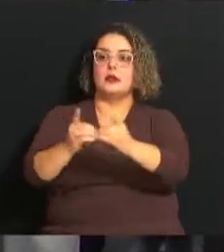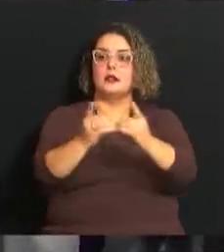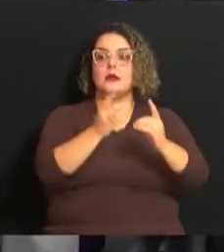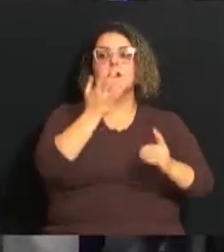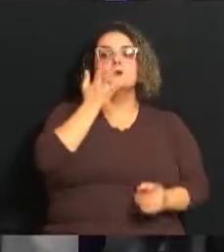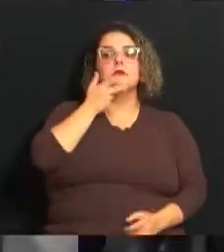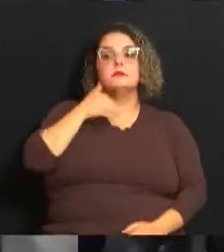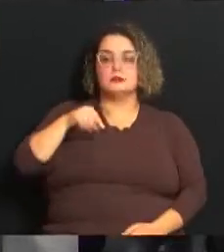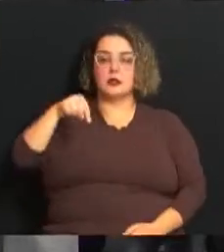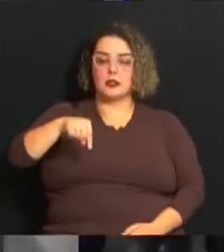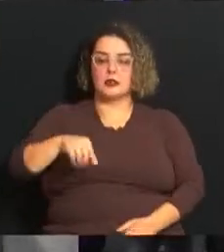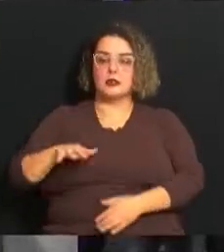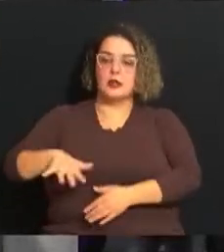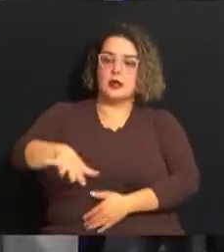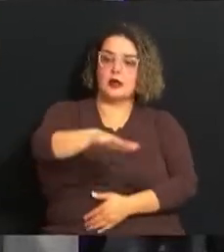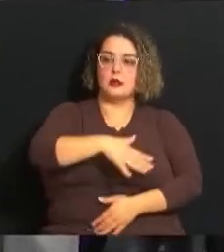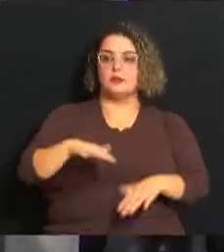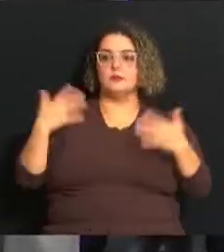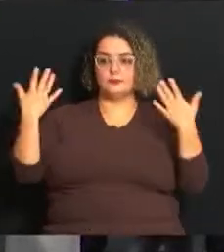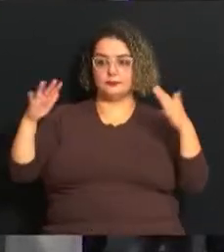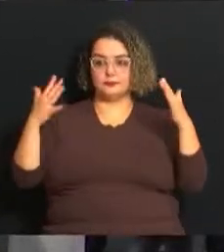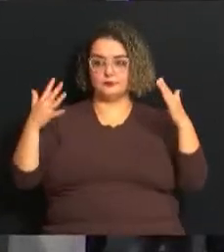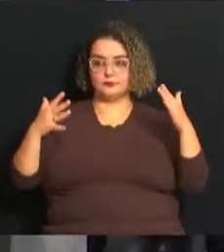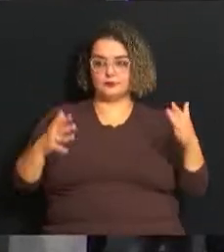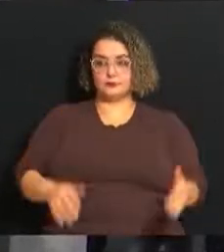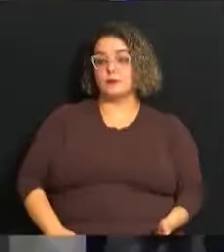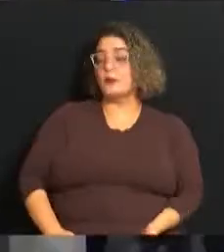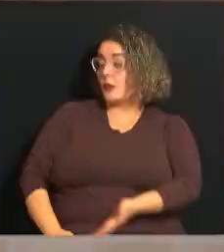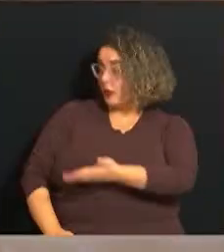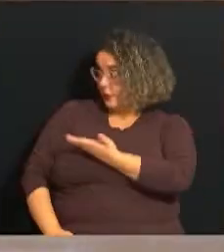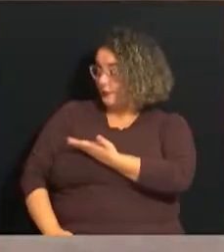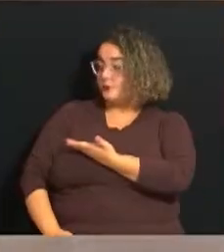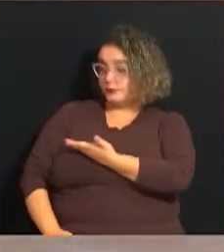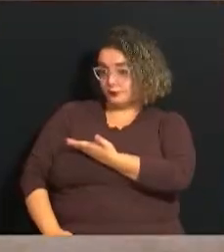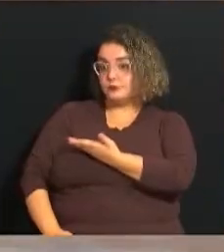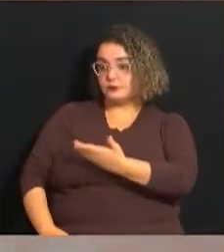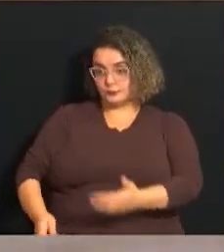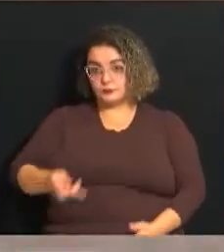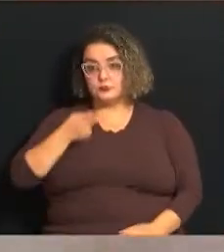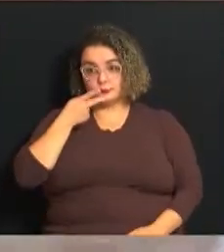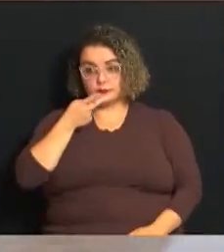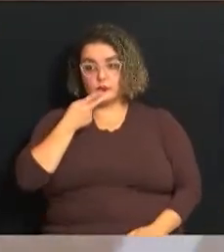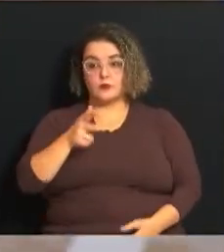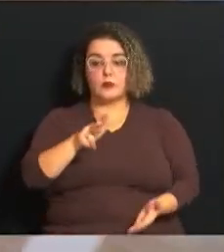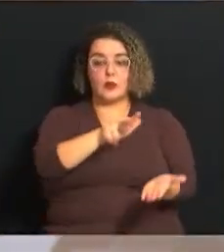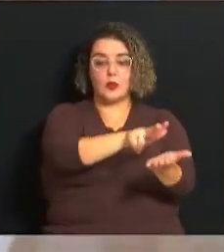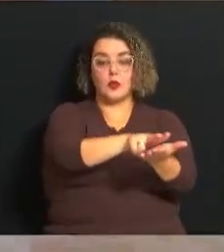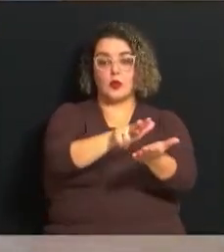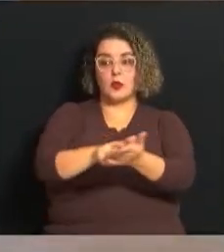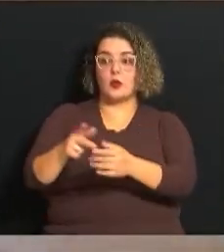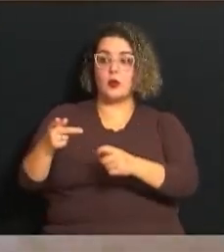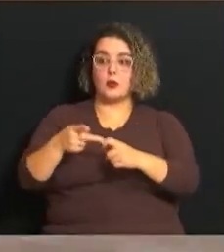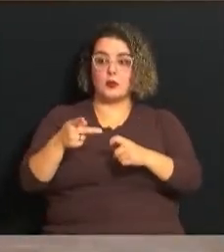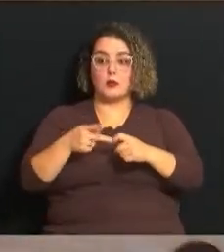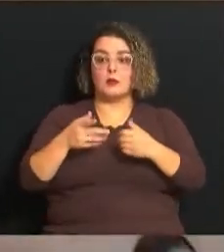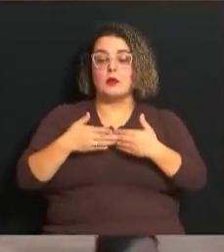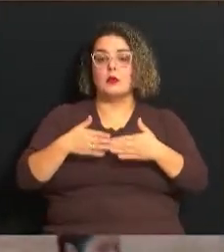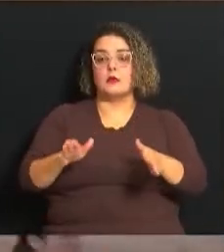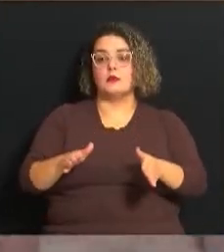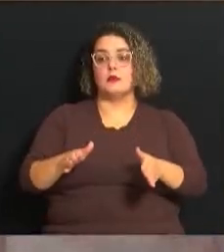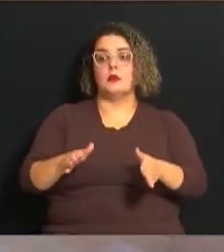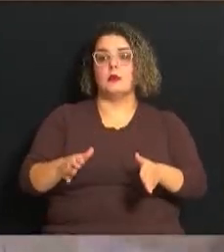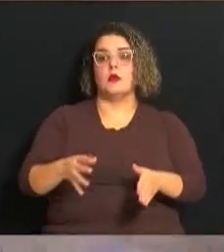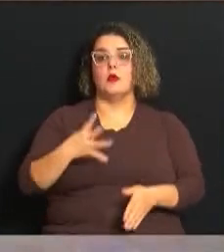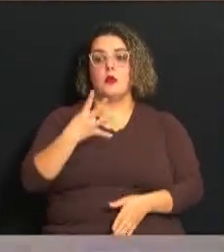região. Segundo o governador Rodrigo Garcia, os leitos pediátricos ficarão abertos a princípio durante